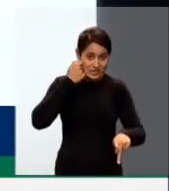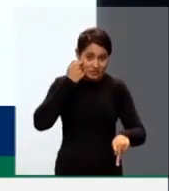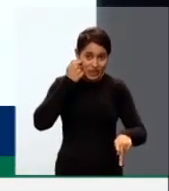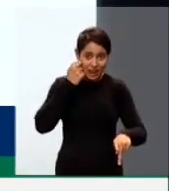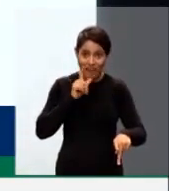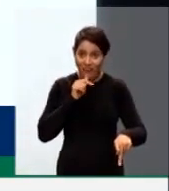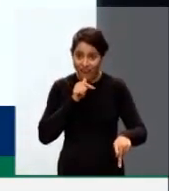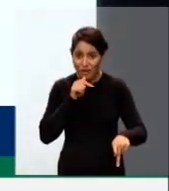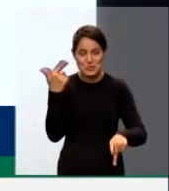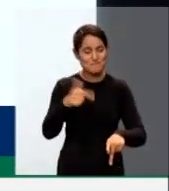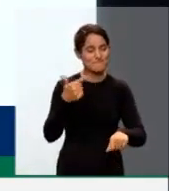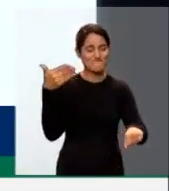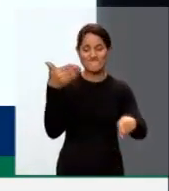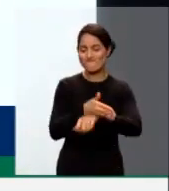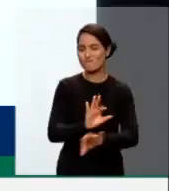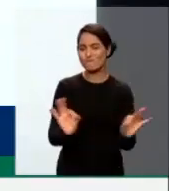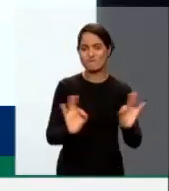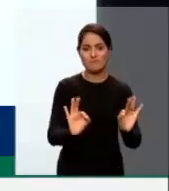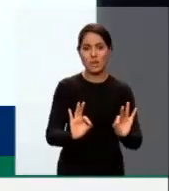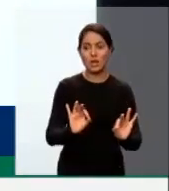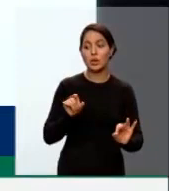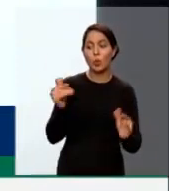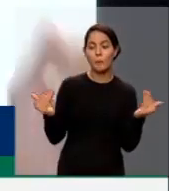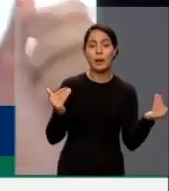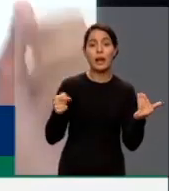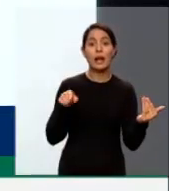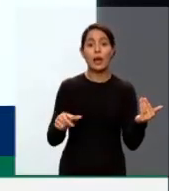água, 11% da população branca.